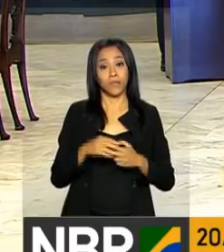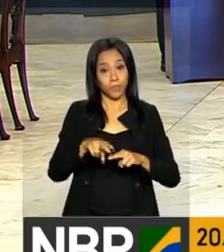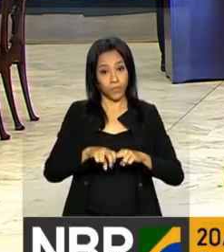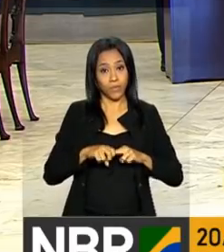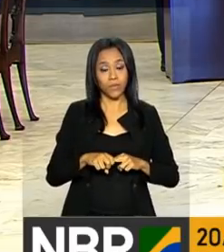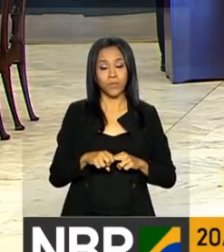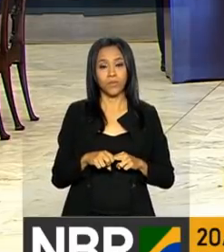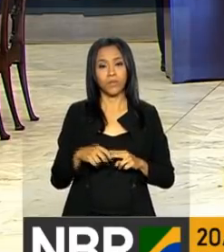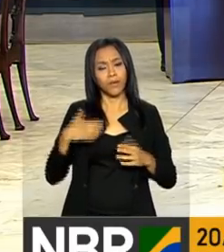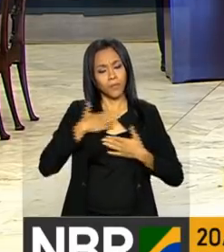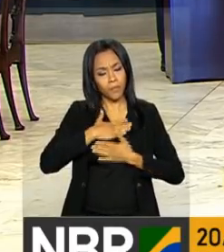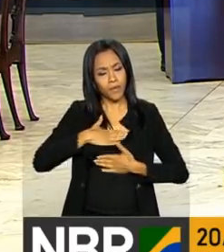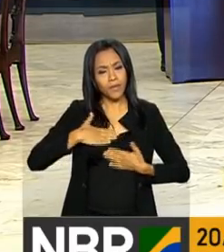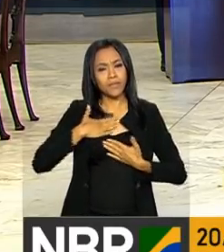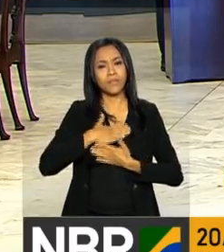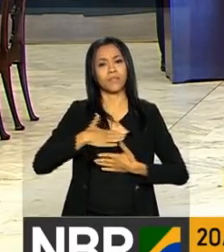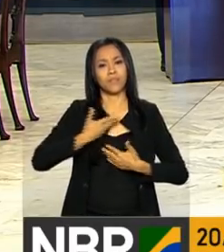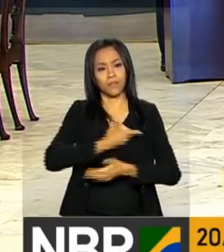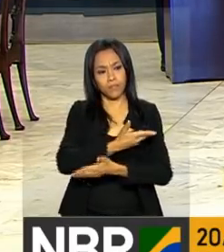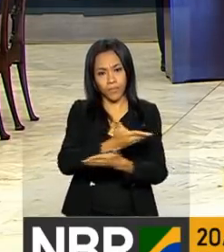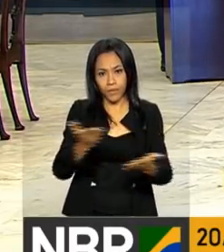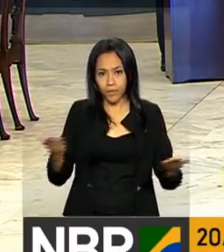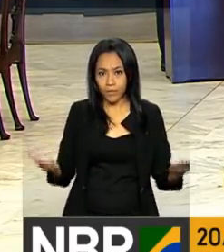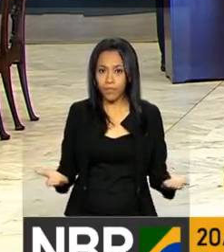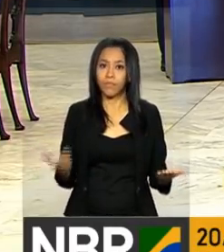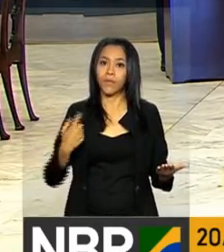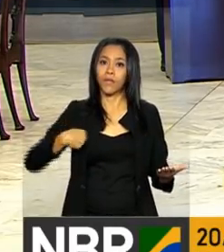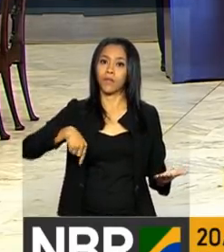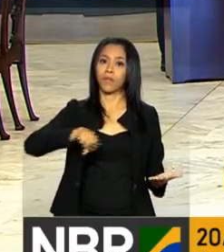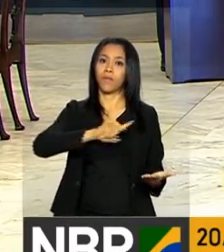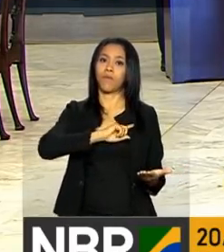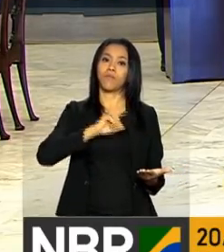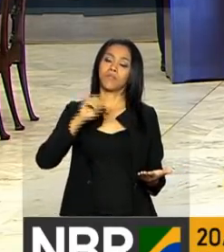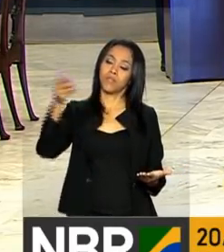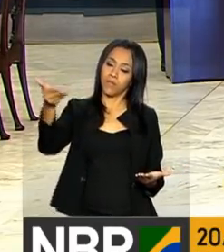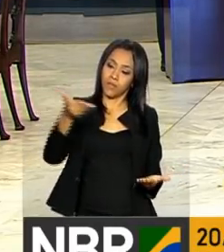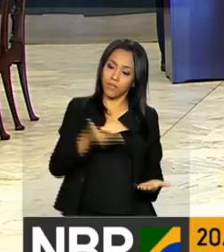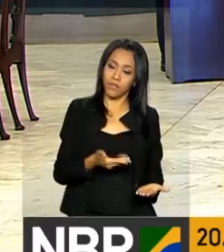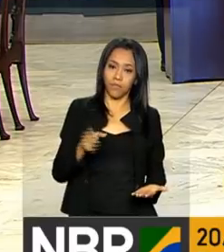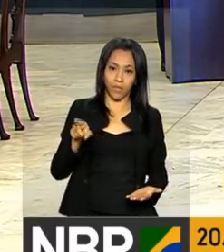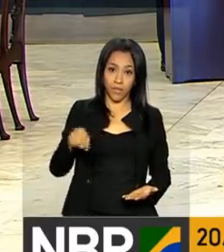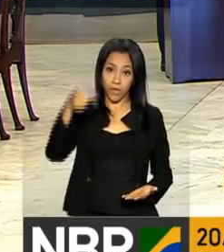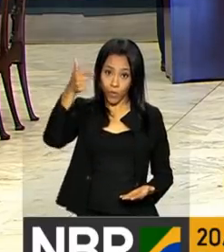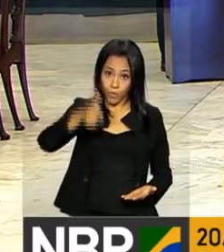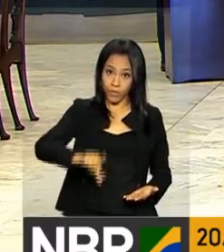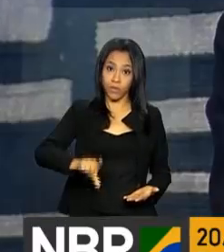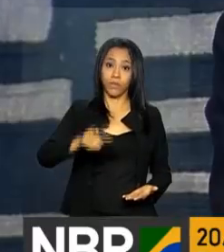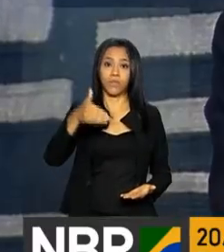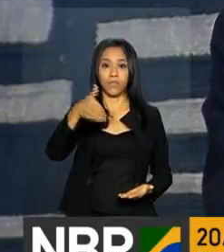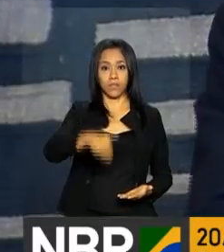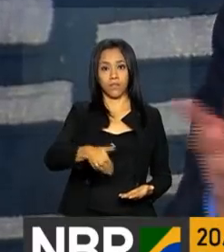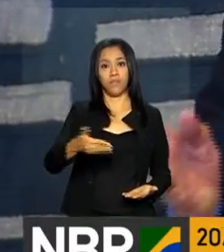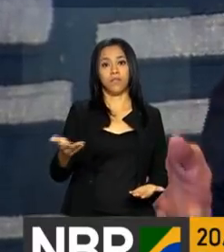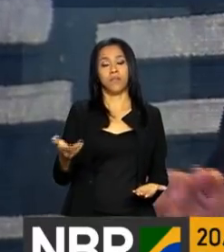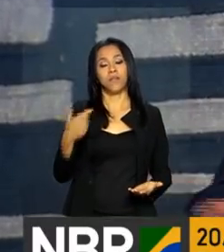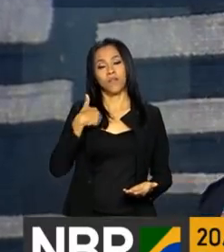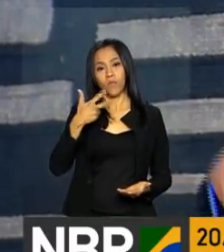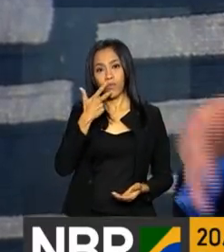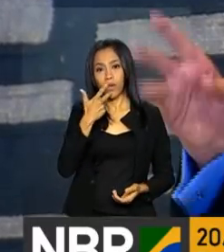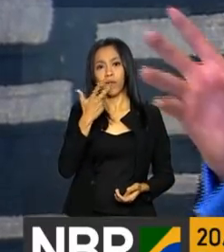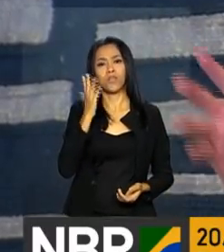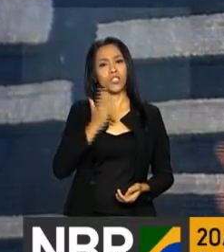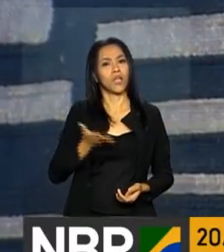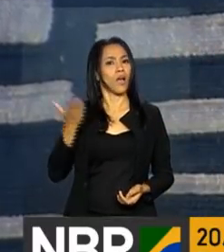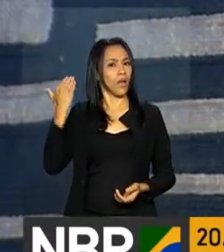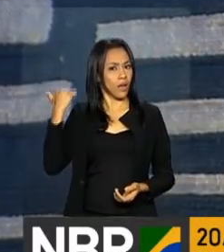Portanto, é um grande prazer para nós que nós estejamos a recebê-lo mais uma vez. Eu reitero aqui o que